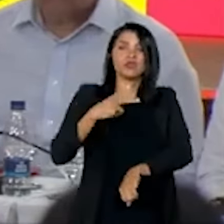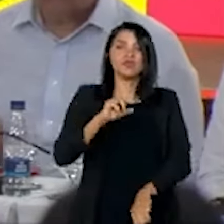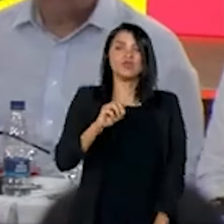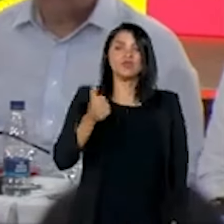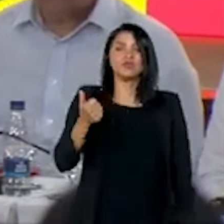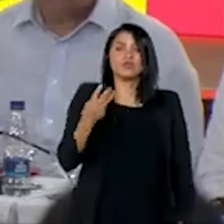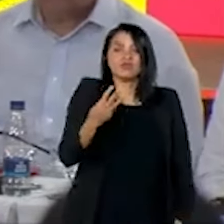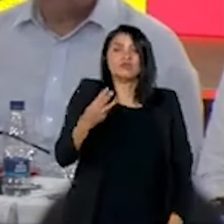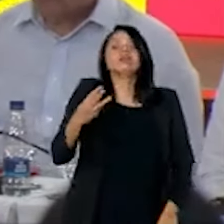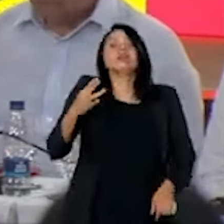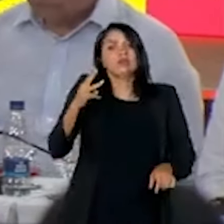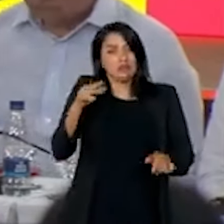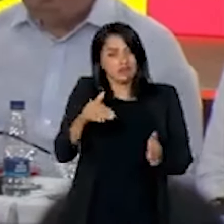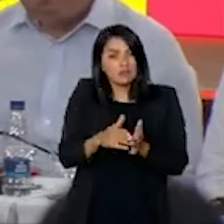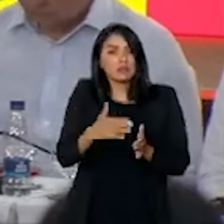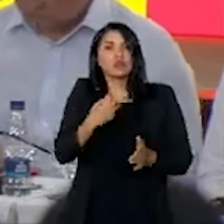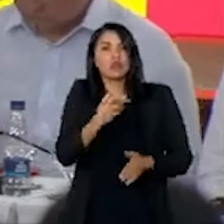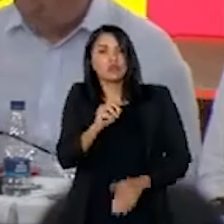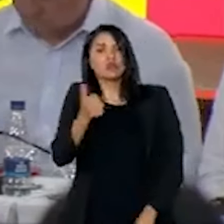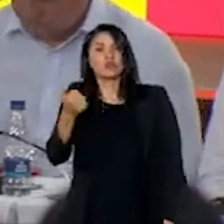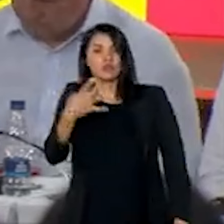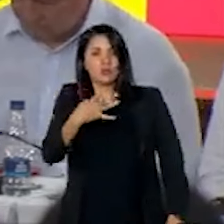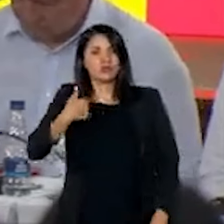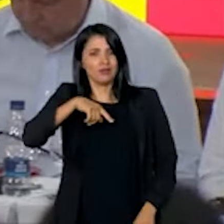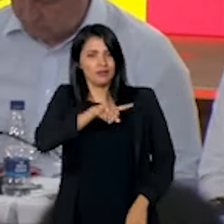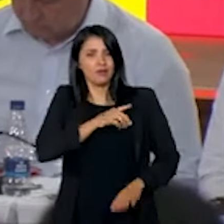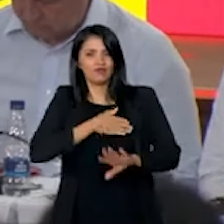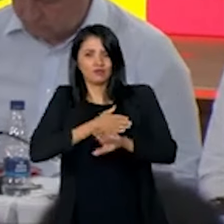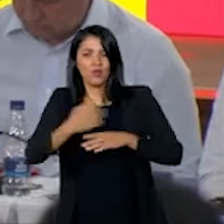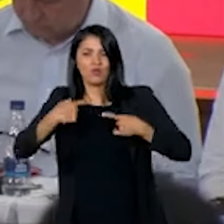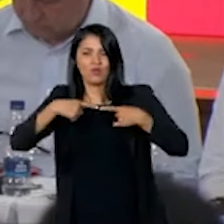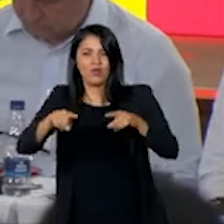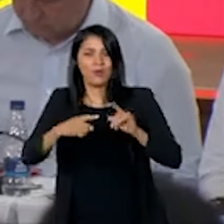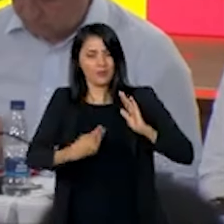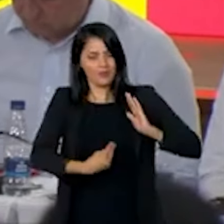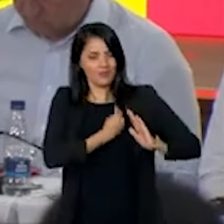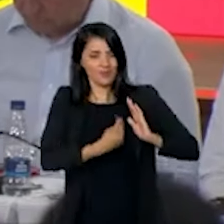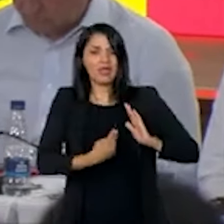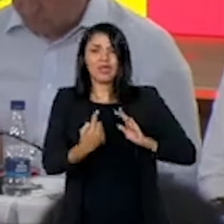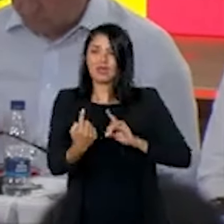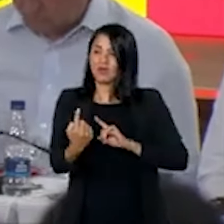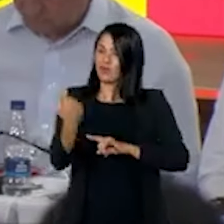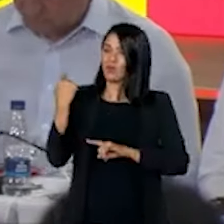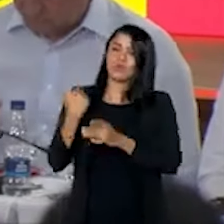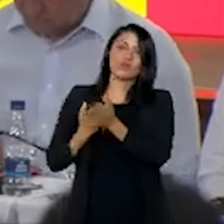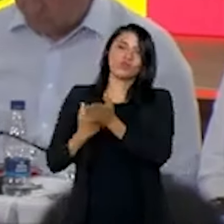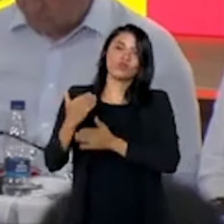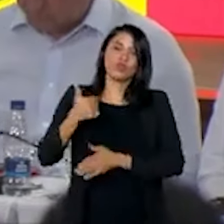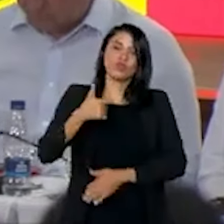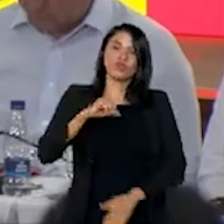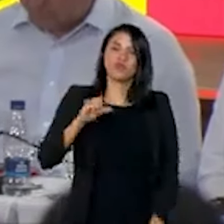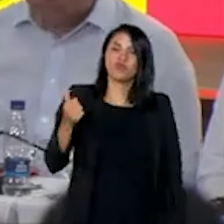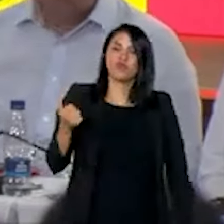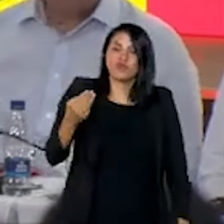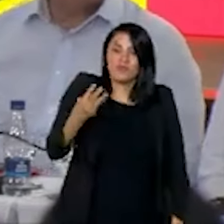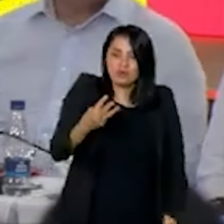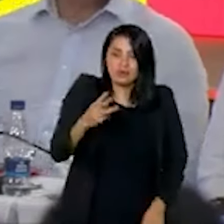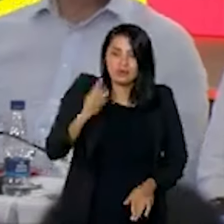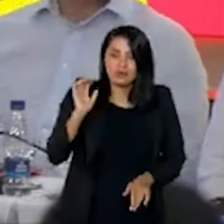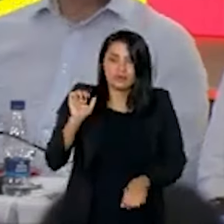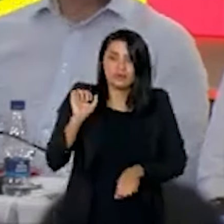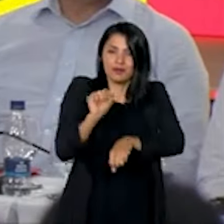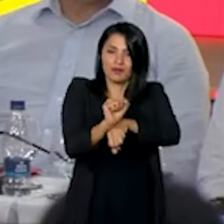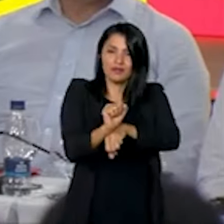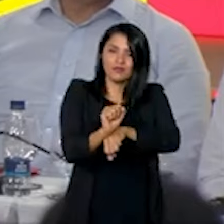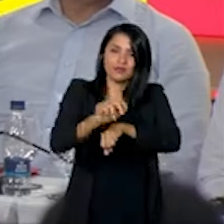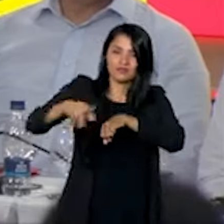2014? Vocês sabiam que eu estou inaugurando Minha Casa Minha Vida, que começou em 2013 e que foi paralisada?